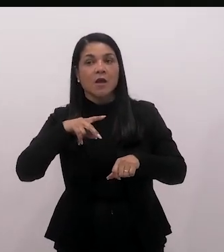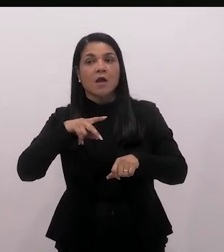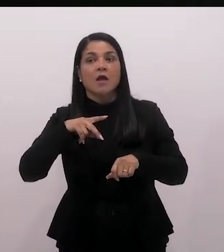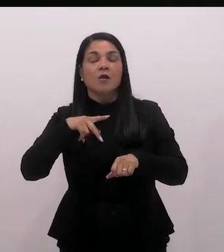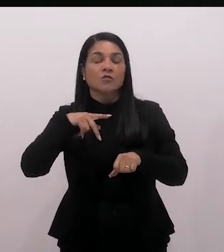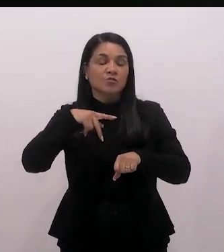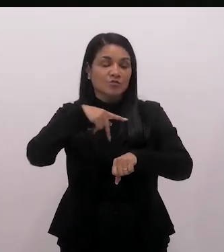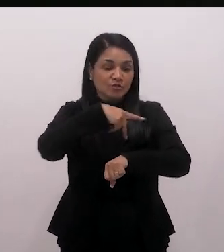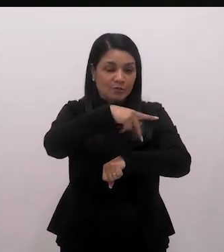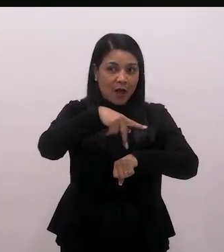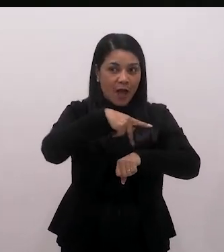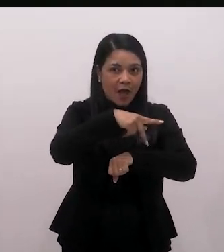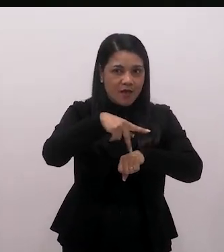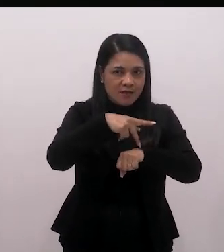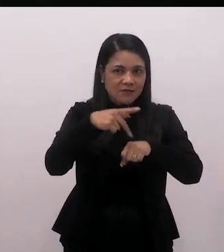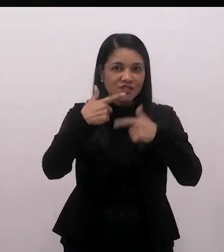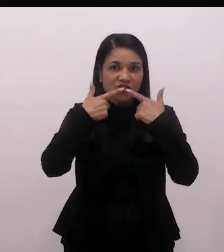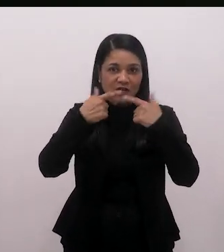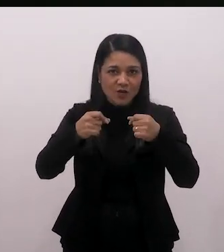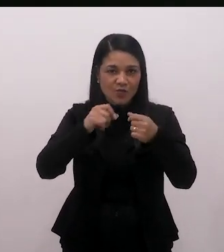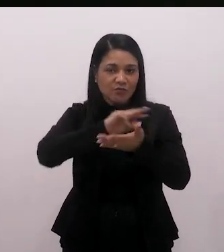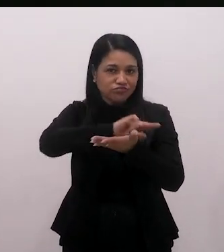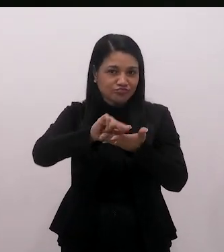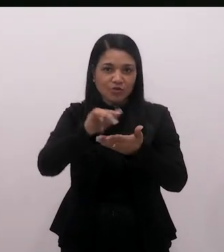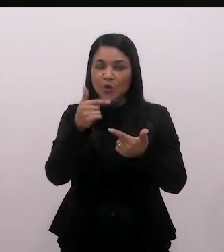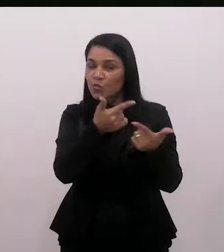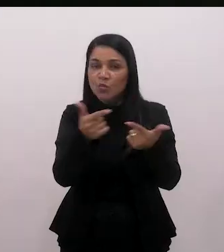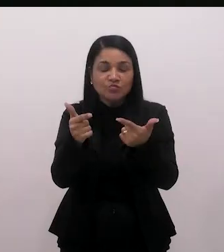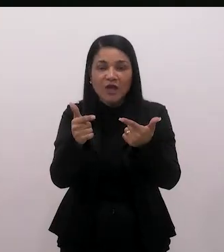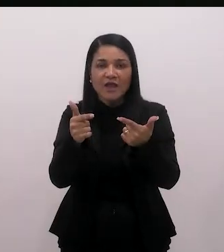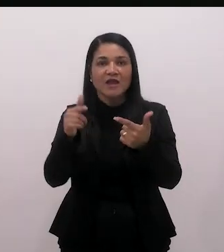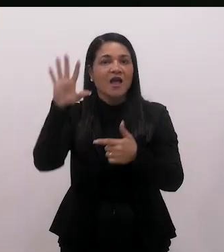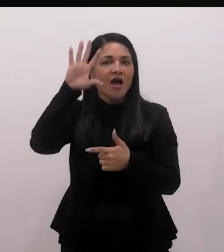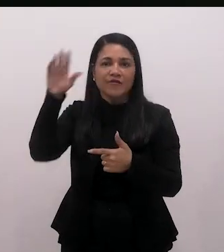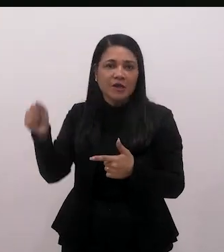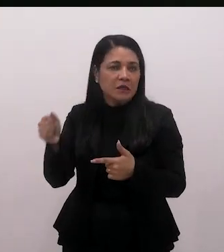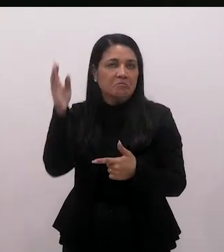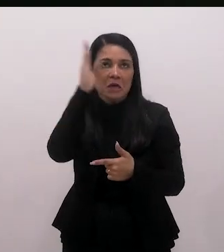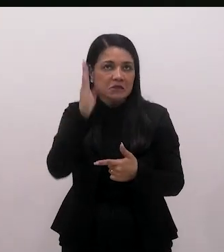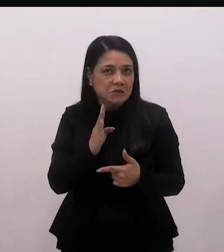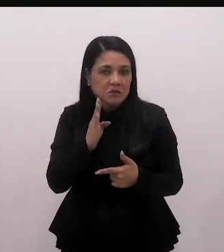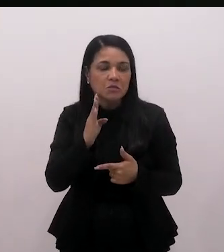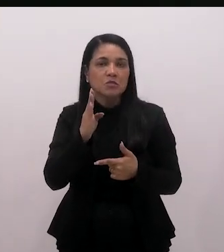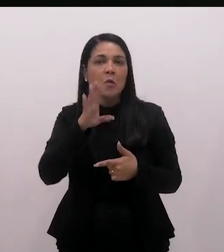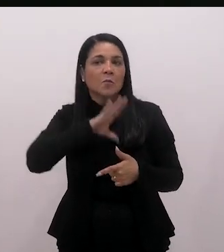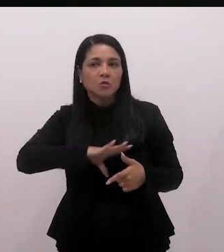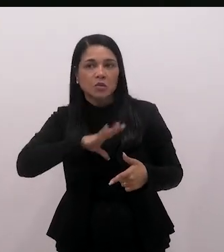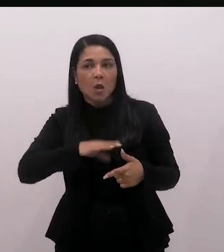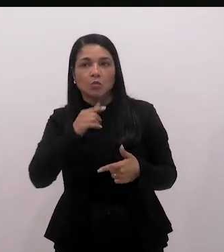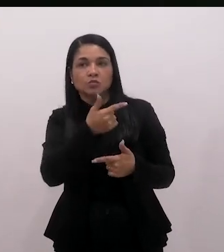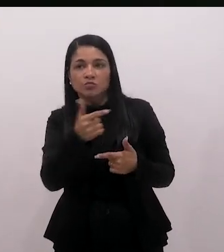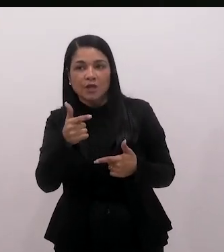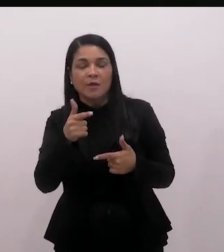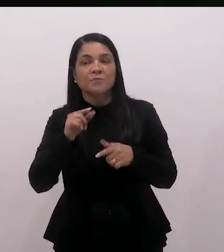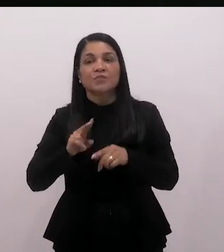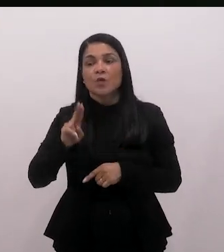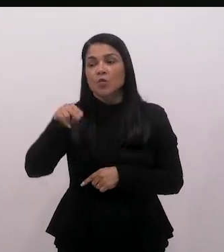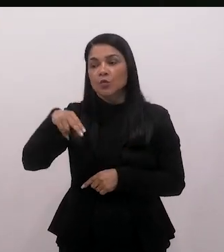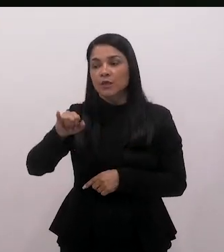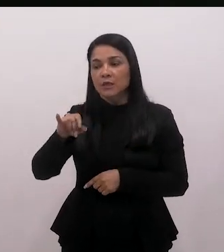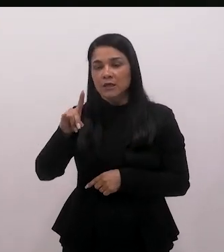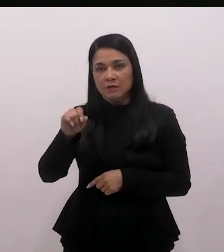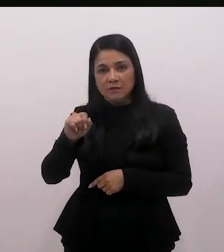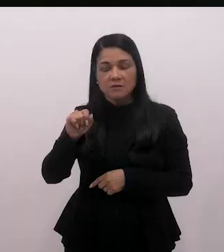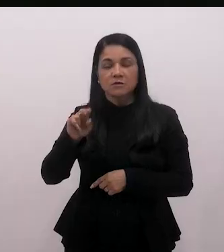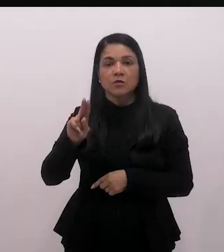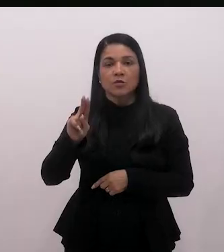países lusófonos tem. Atenção, Portugal não tem, Brasil também não tem, nenhum dos africanos tem. Então a gente tem algum evento pontual nas Nações Unidas,